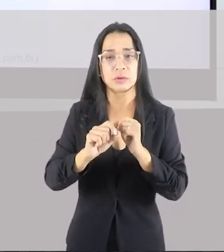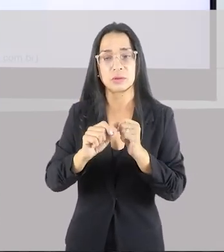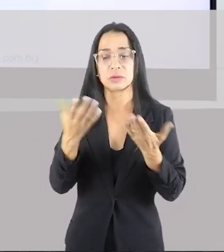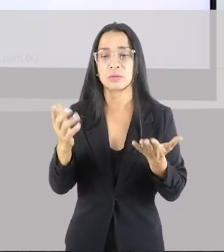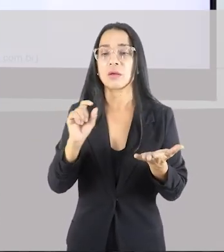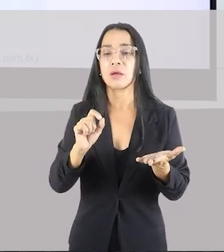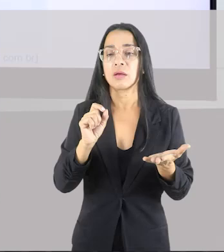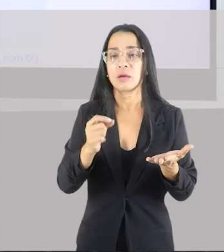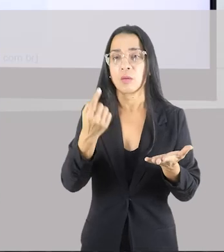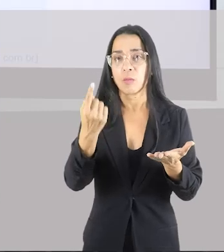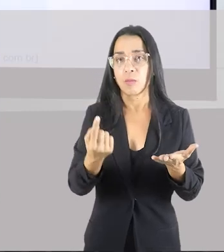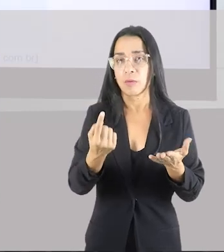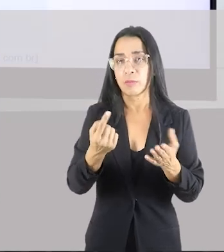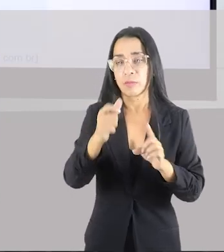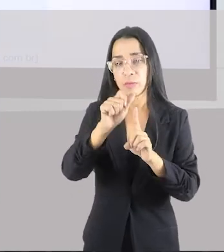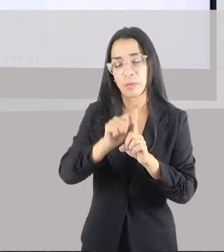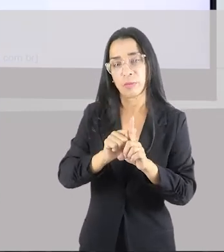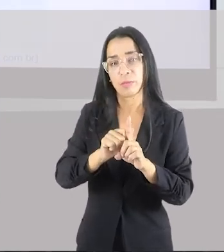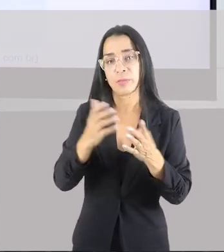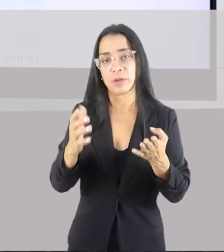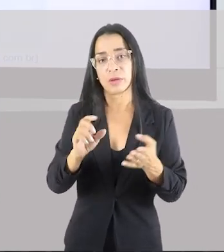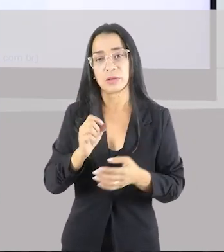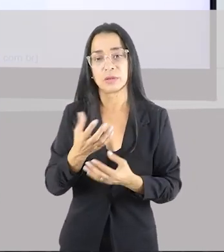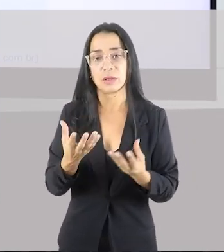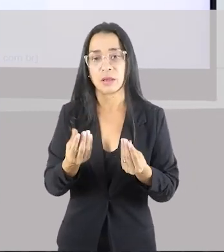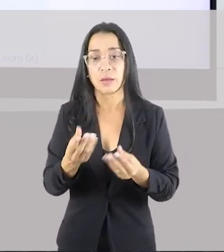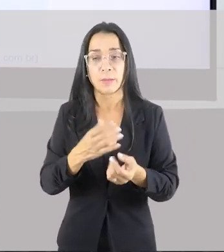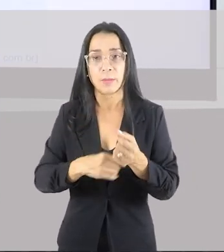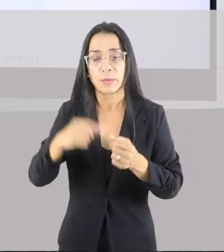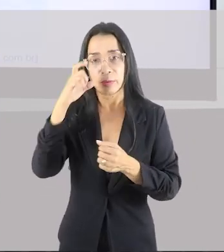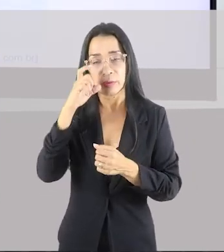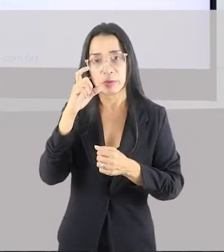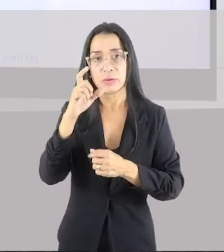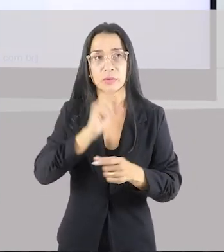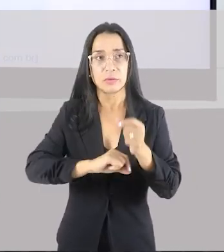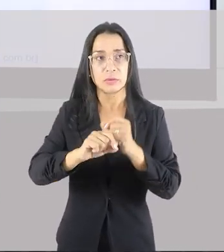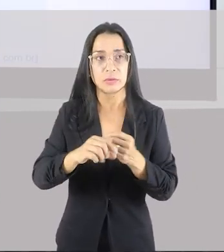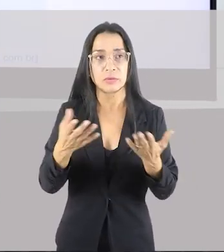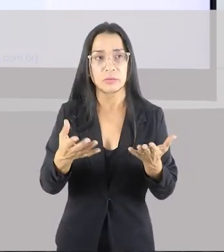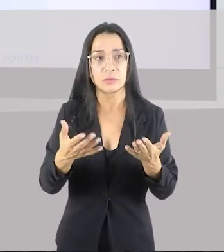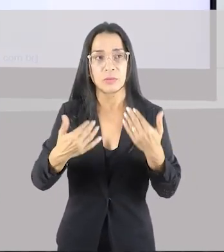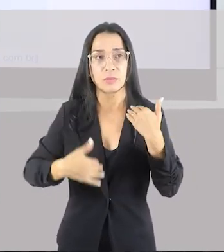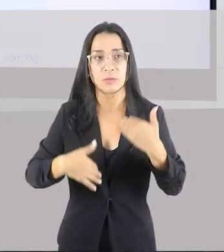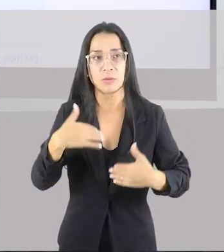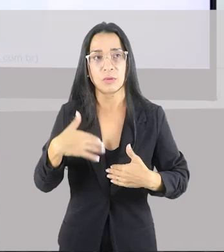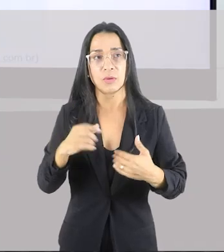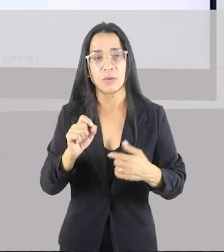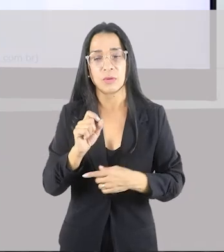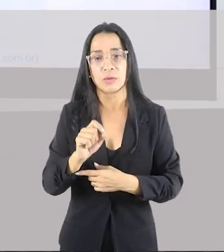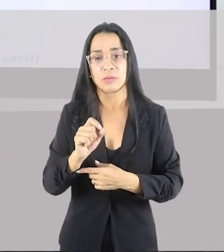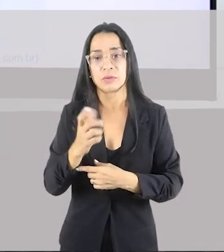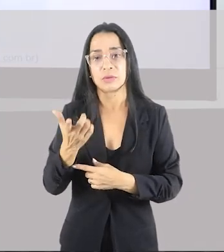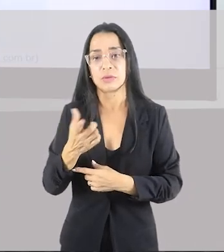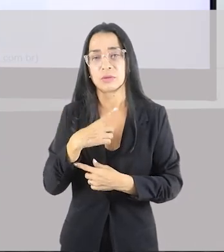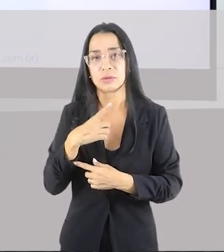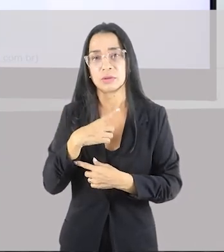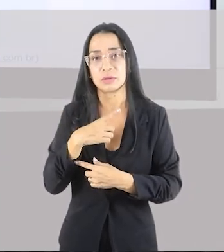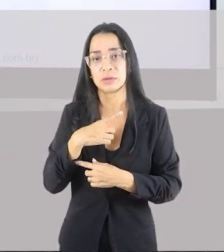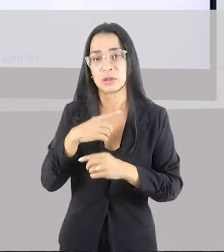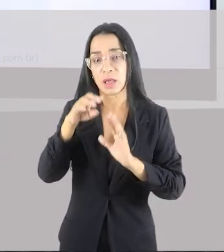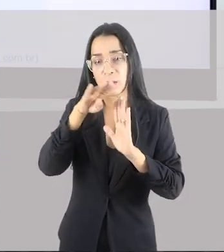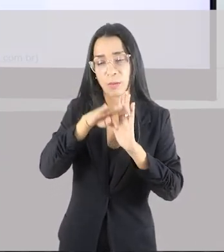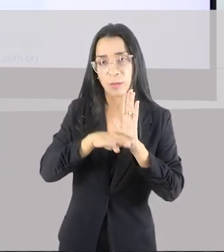ocorre ali uma vez por mês, né? Isso é muito interessante, né, para o corpo, para que ele, né, se